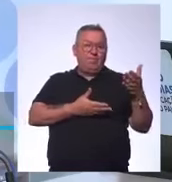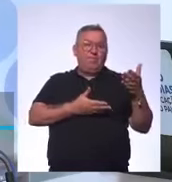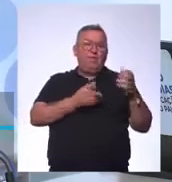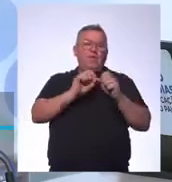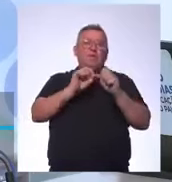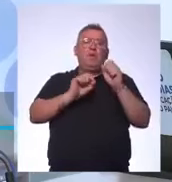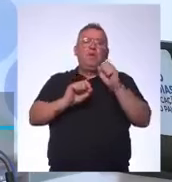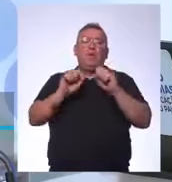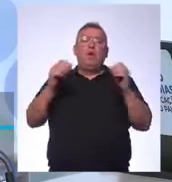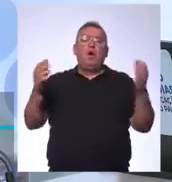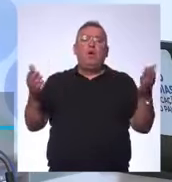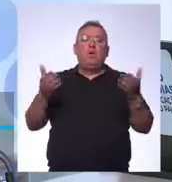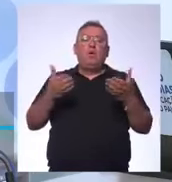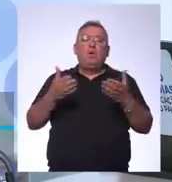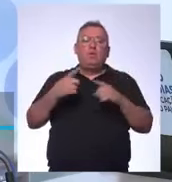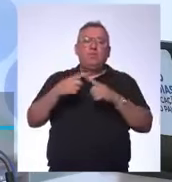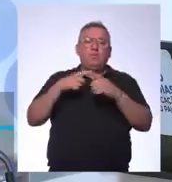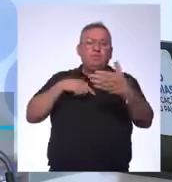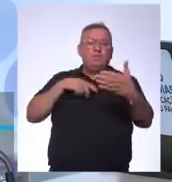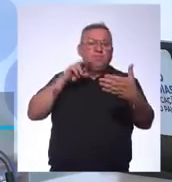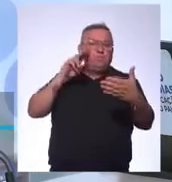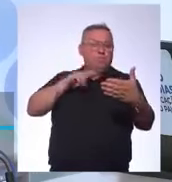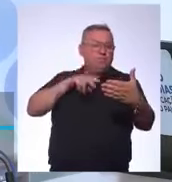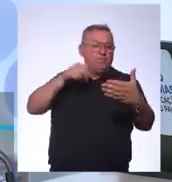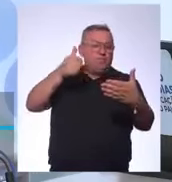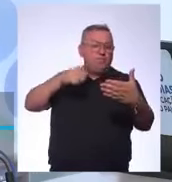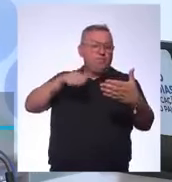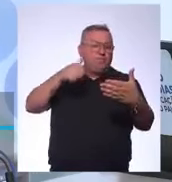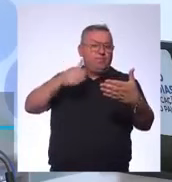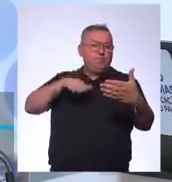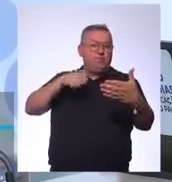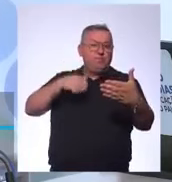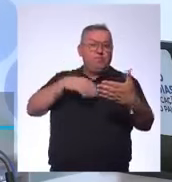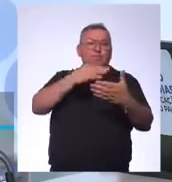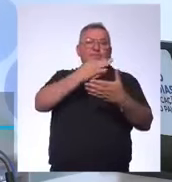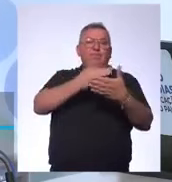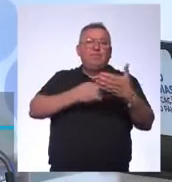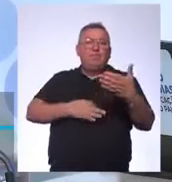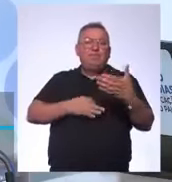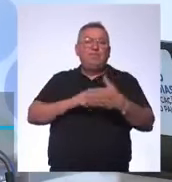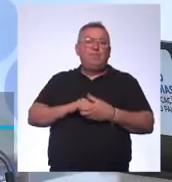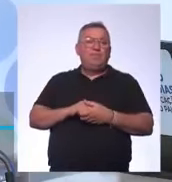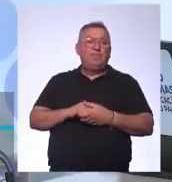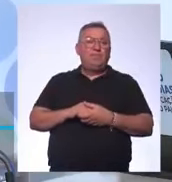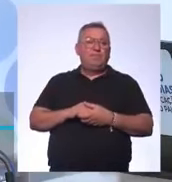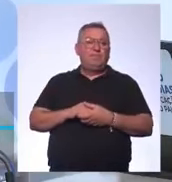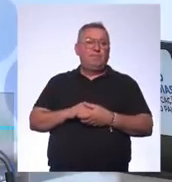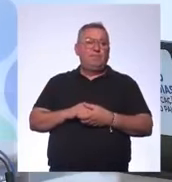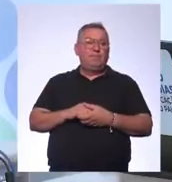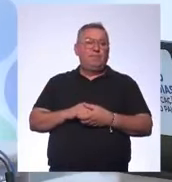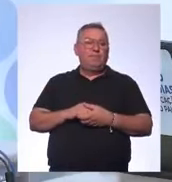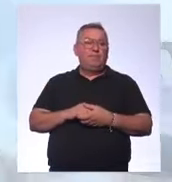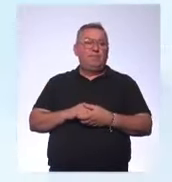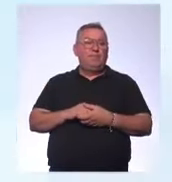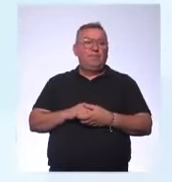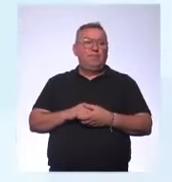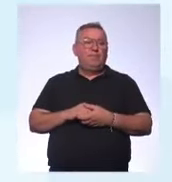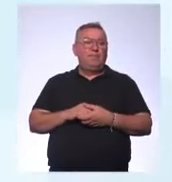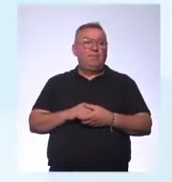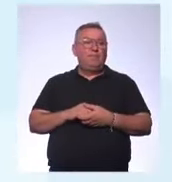a gente precisa fazer uma avaliação, então, do corpo do texto escrito. Vamos lá. Coloquem para mim, por